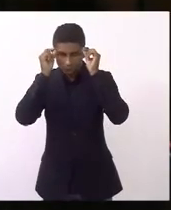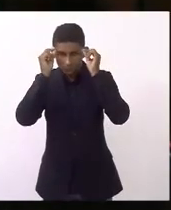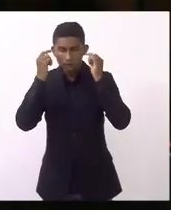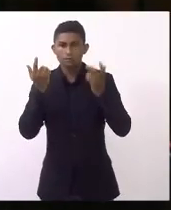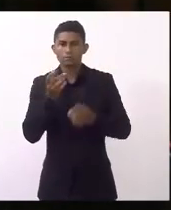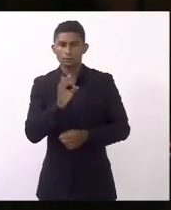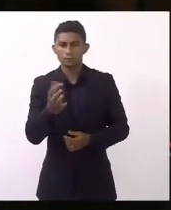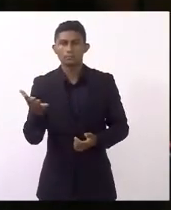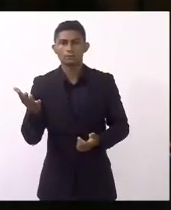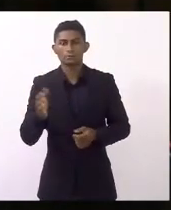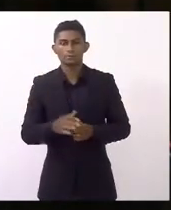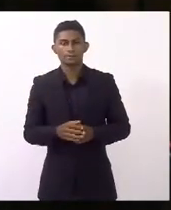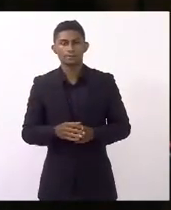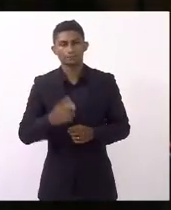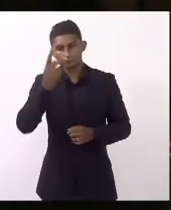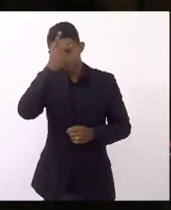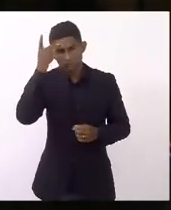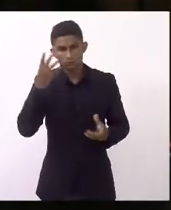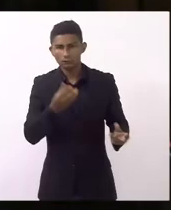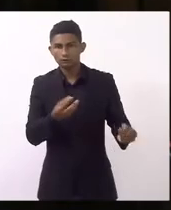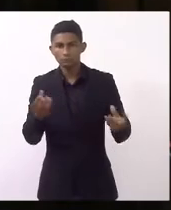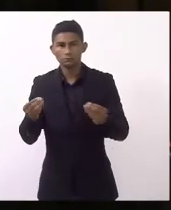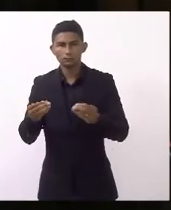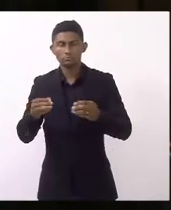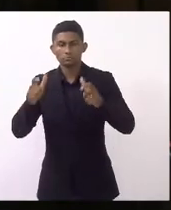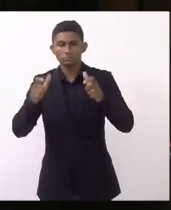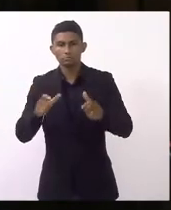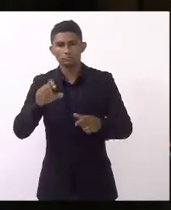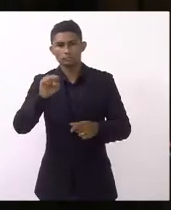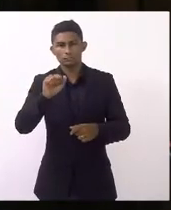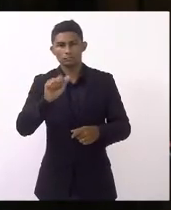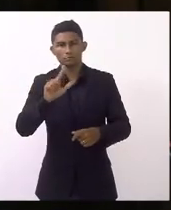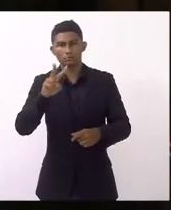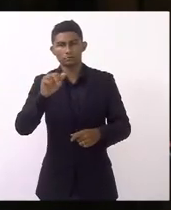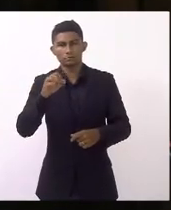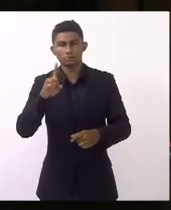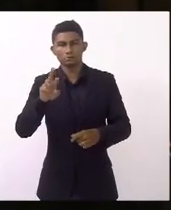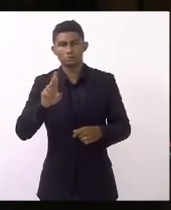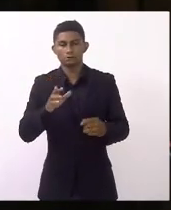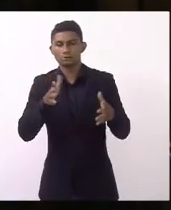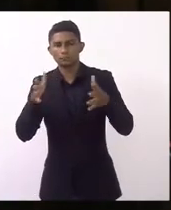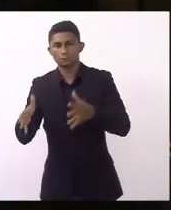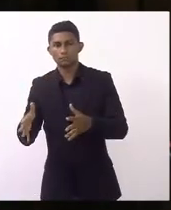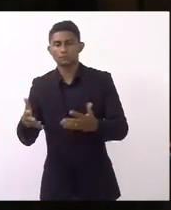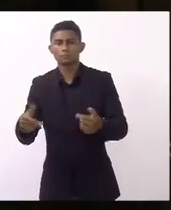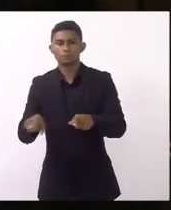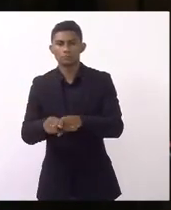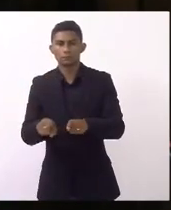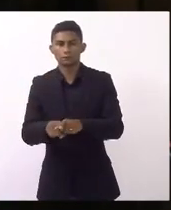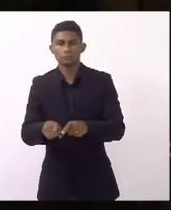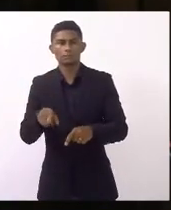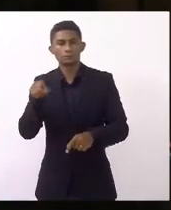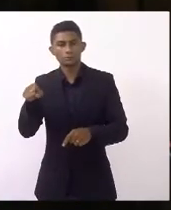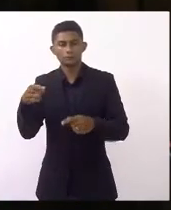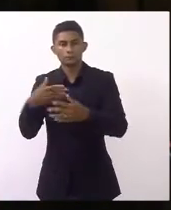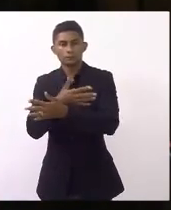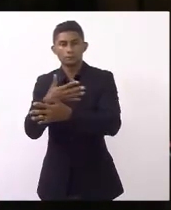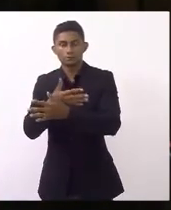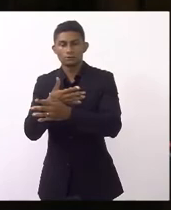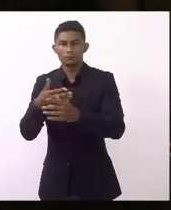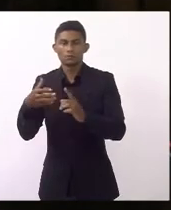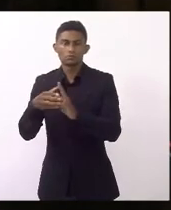muitos muitos que chegaram a Salvador e de Salvador quando foram colocado ausente da cidade